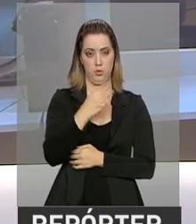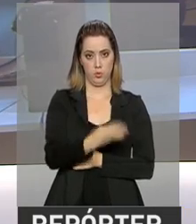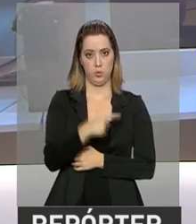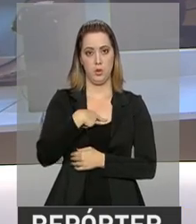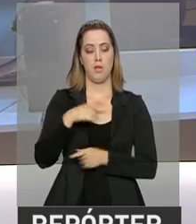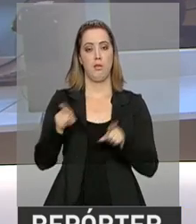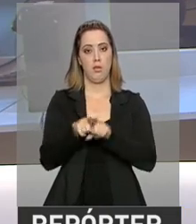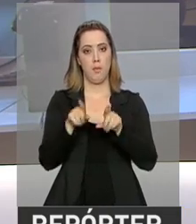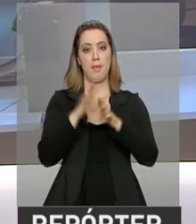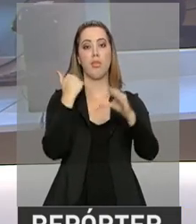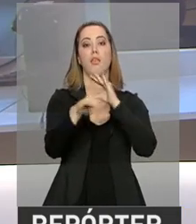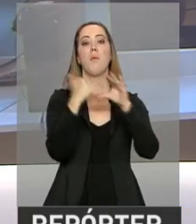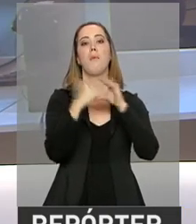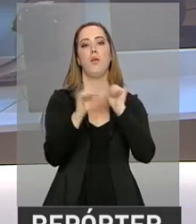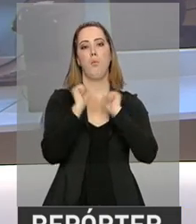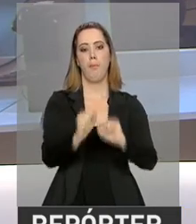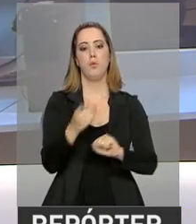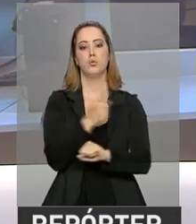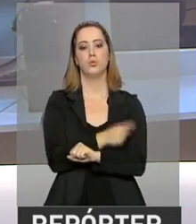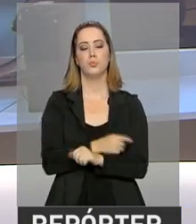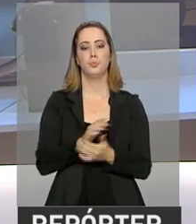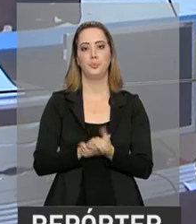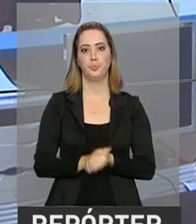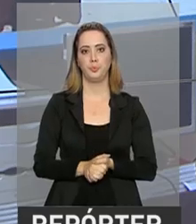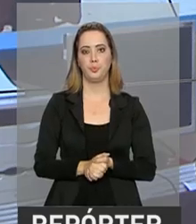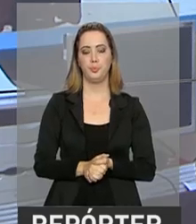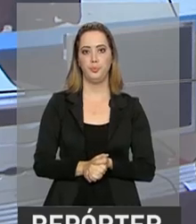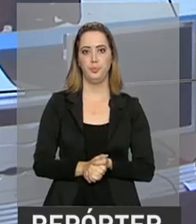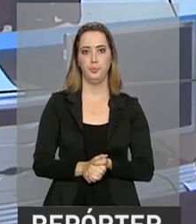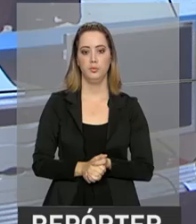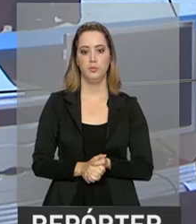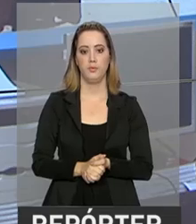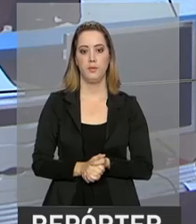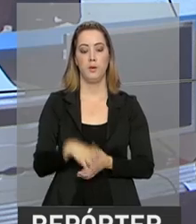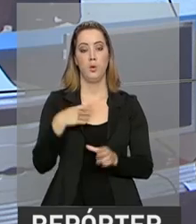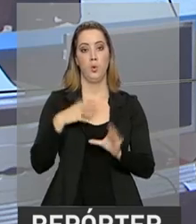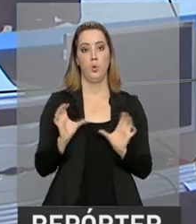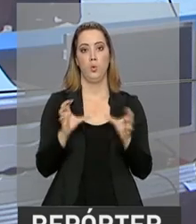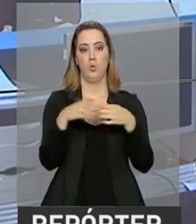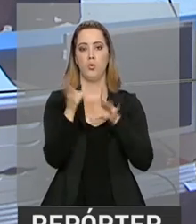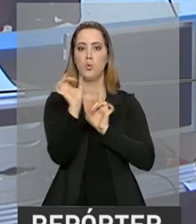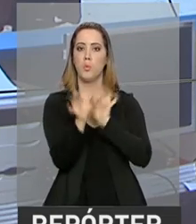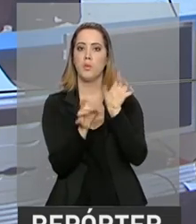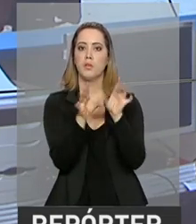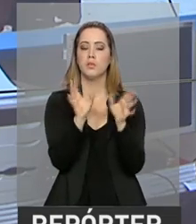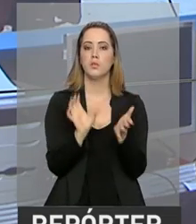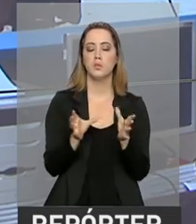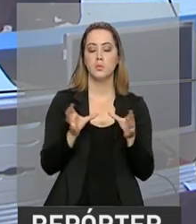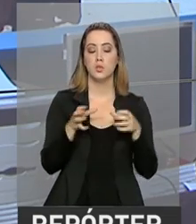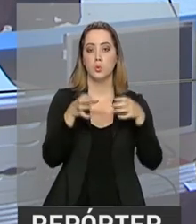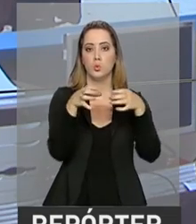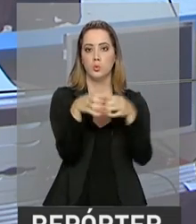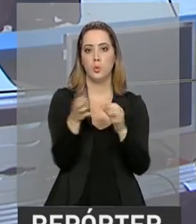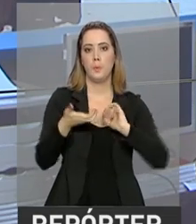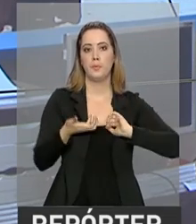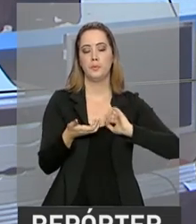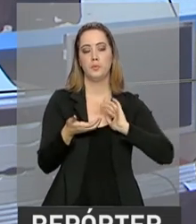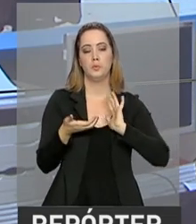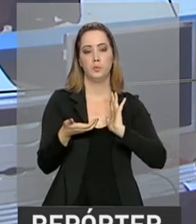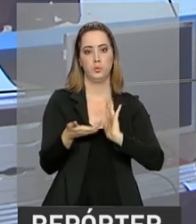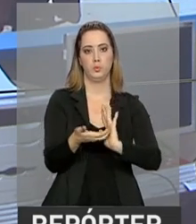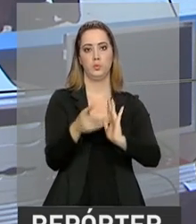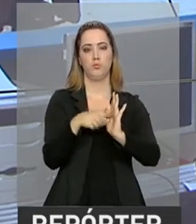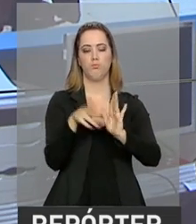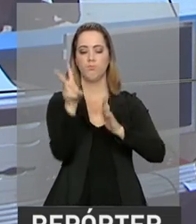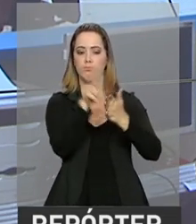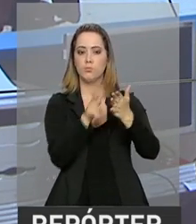@ Itamarati goov.br a comissão especial da câmara dos deputados que analisa a proposta de emenda a